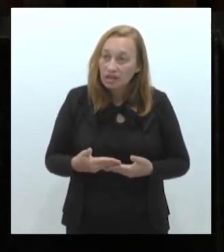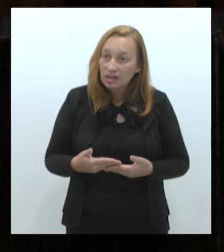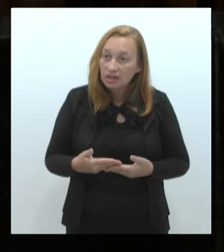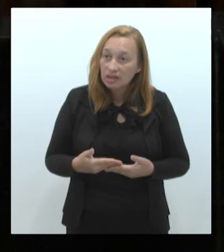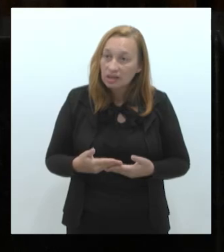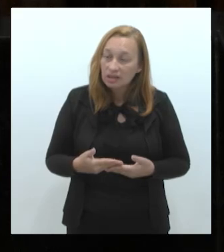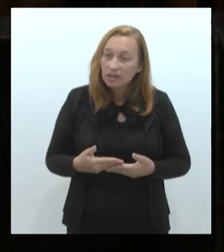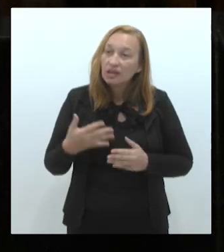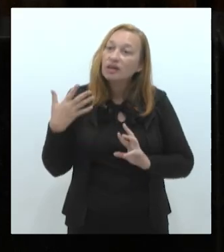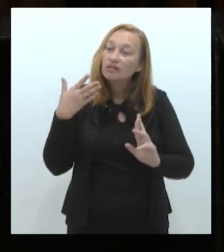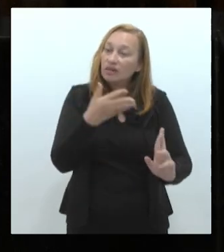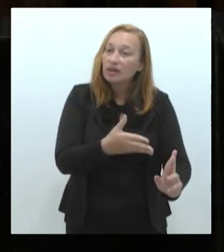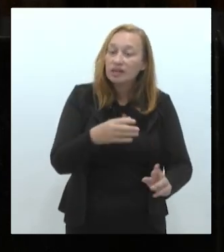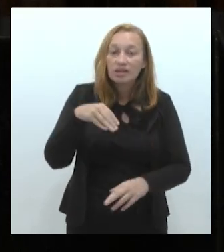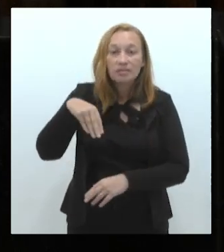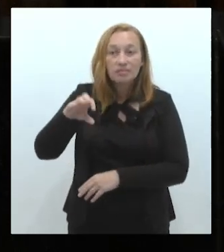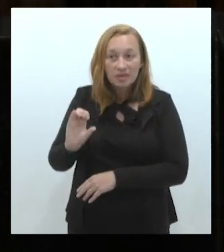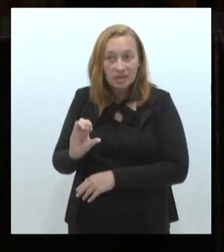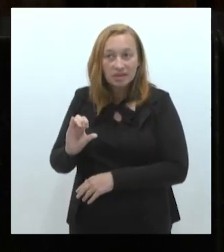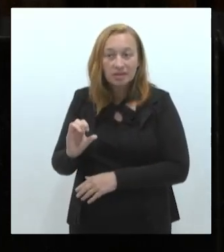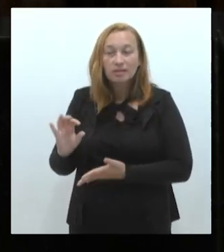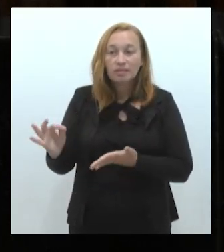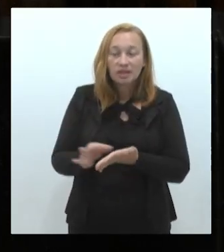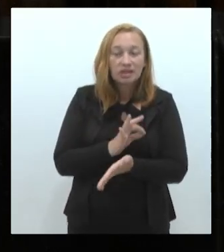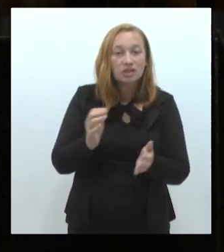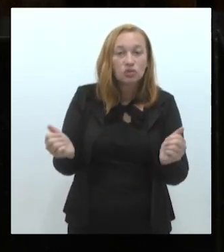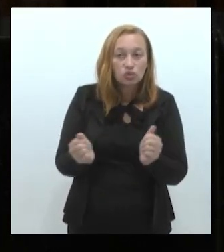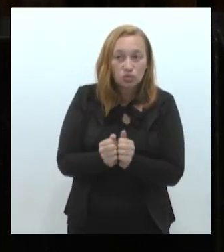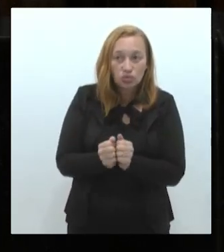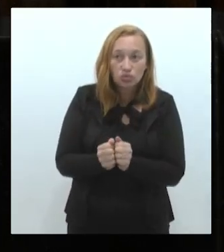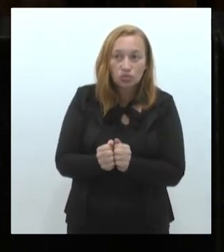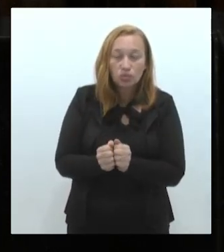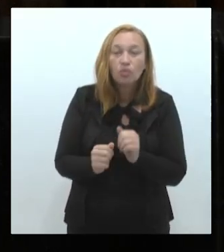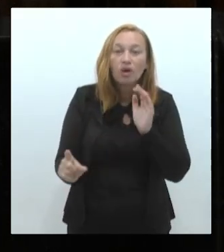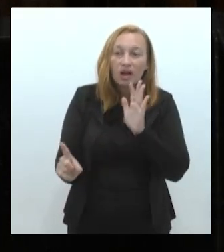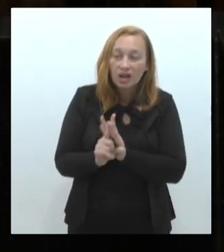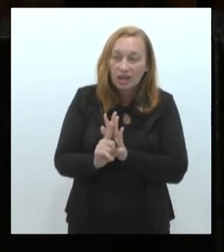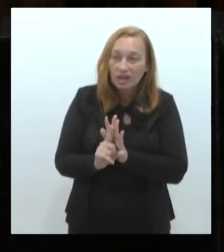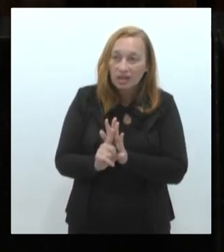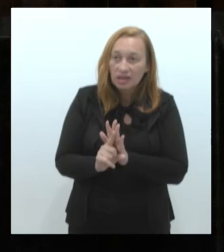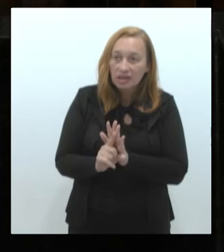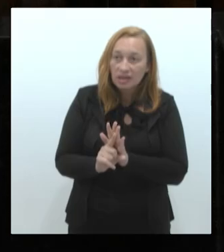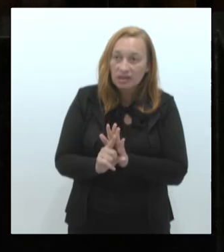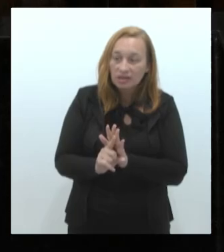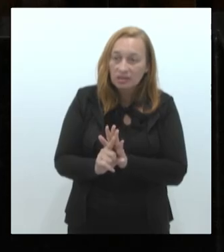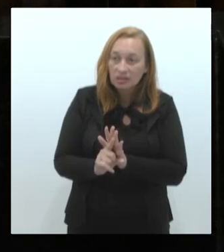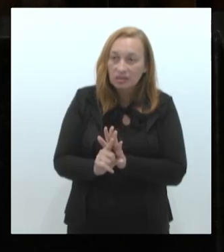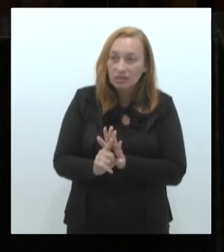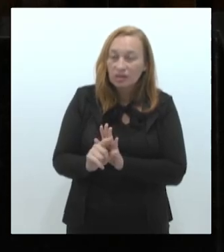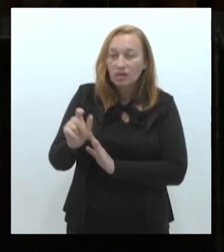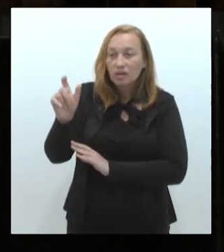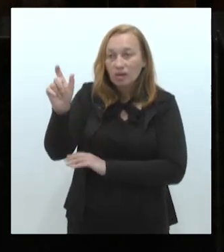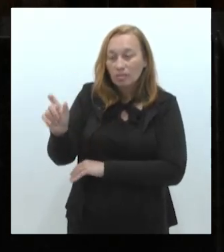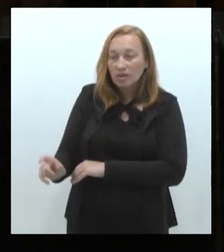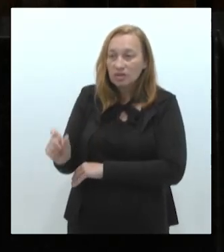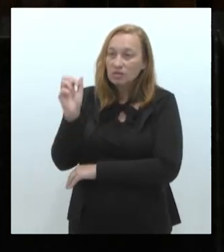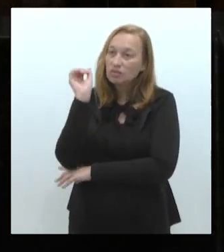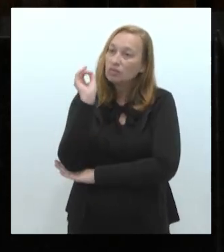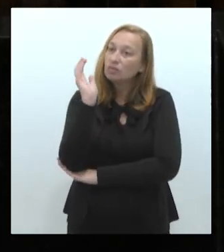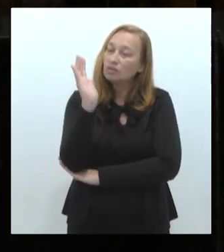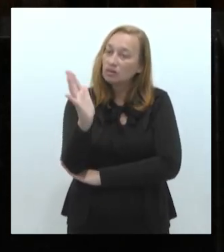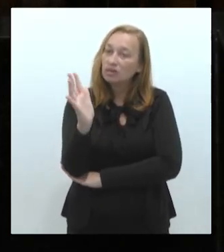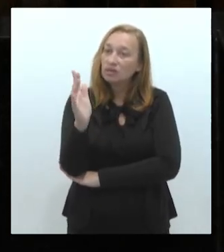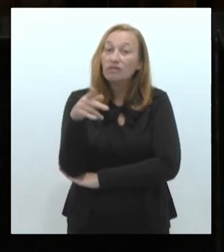nossa referência, Carlos Mink, para estar assinando comigo, que foi uma lei que o ambientalista Julian Chassa, montanhista, me apresentou e a gente falou, é